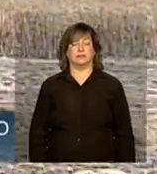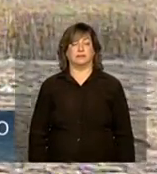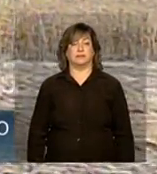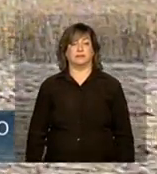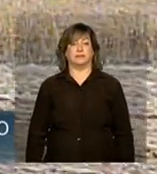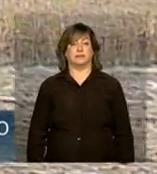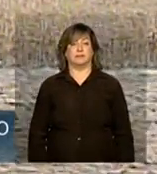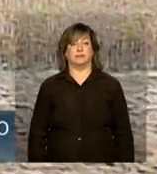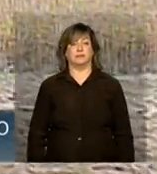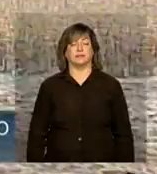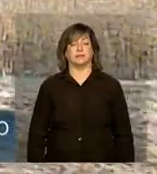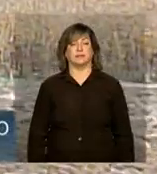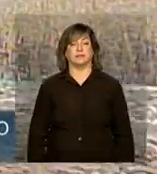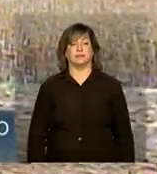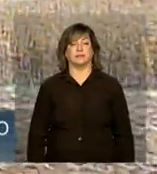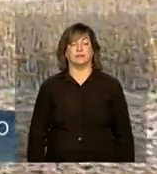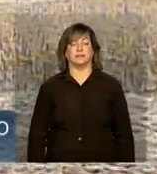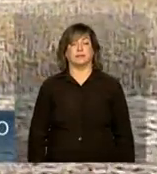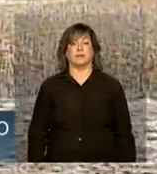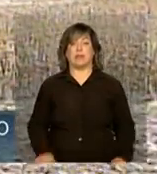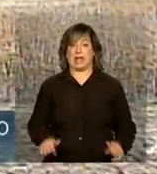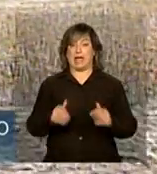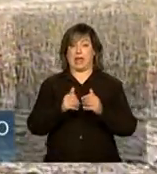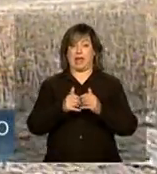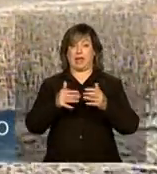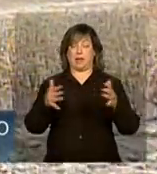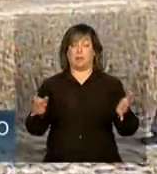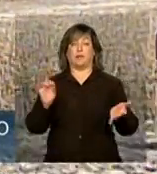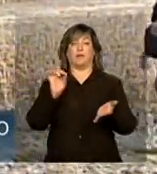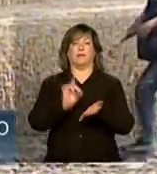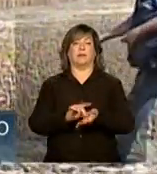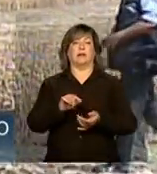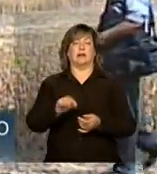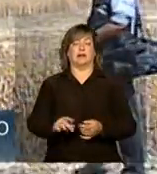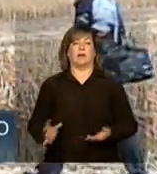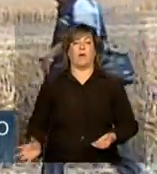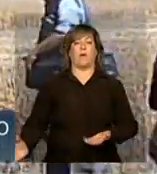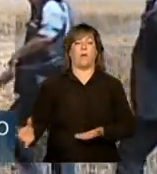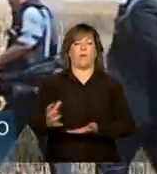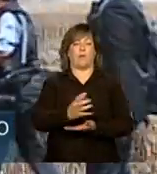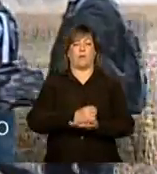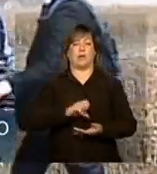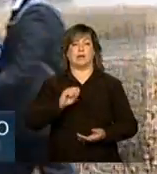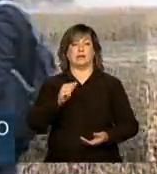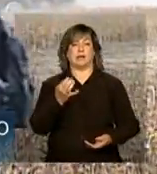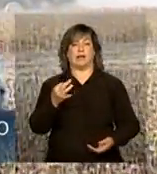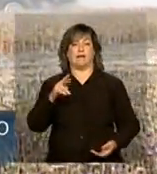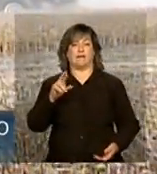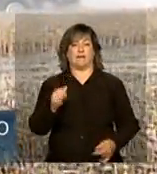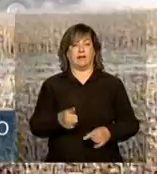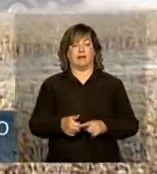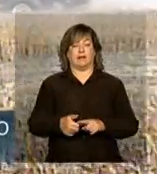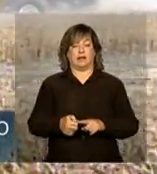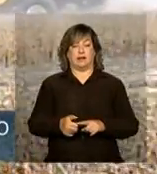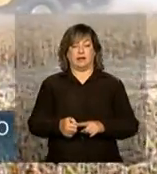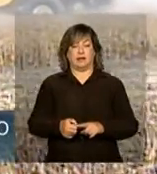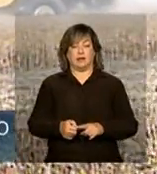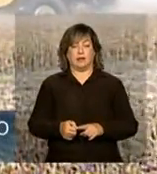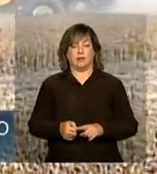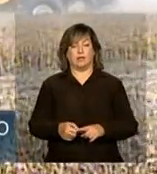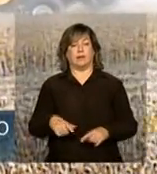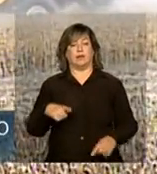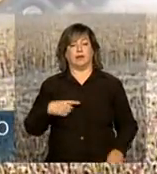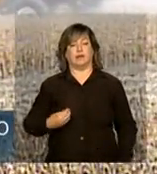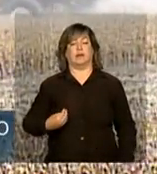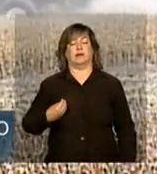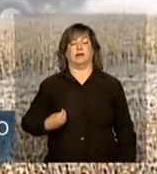plantado então a abertura oficial da colheita da safra de grãos é realizada